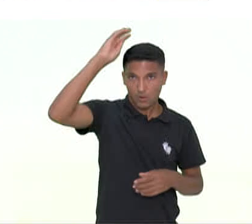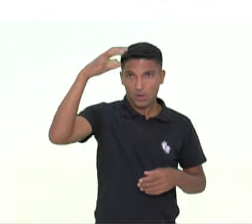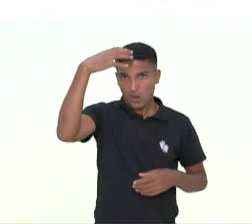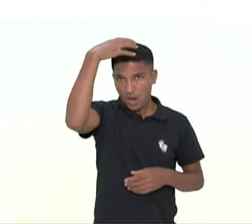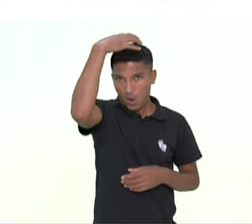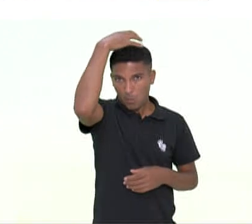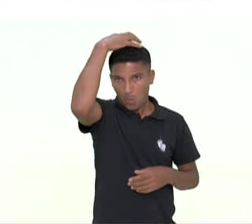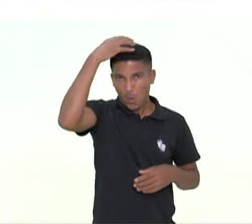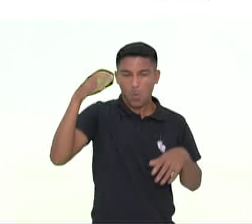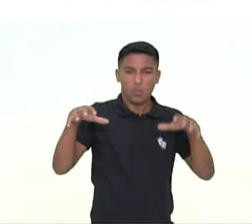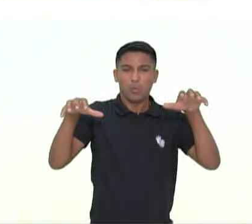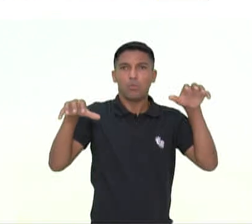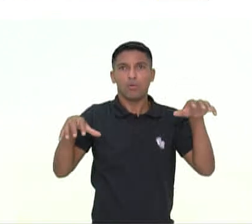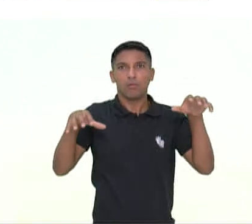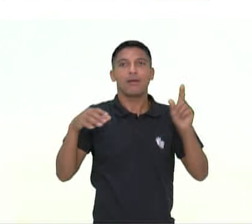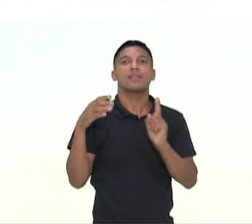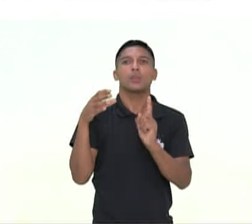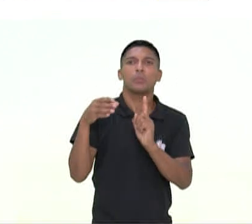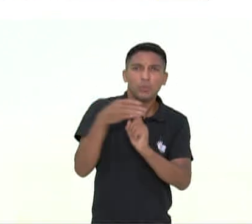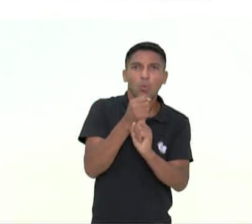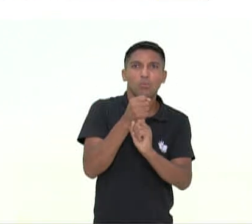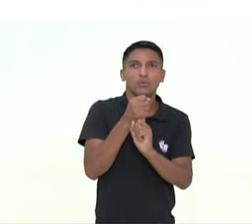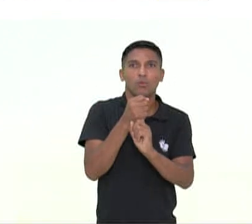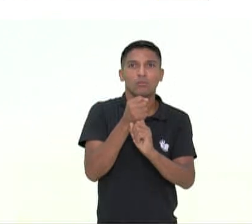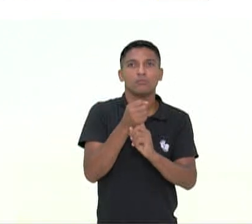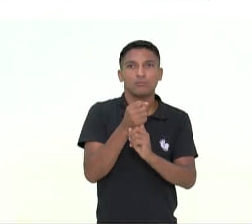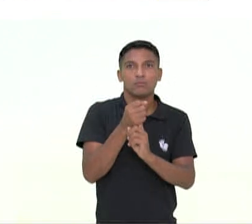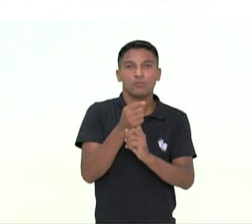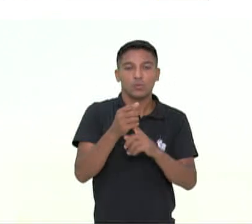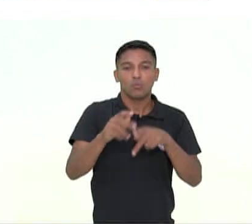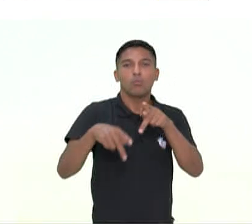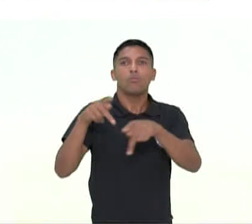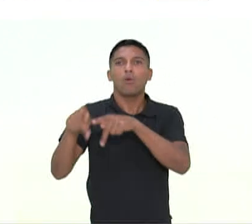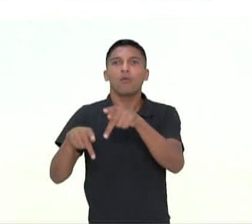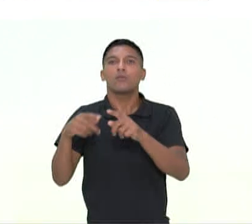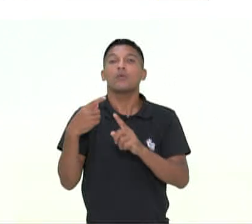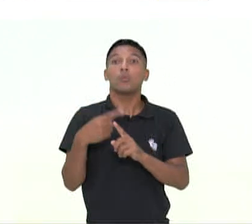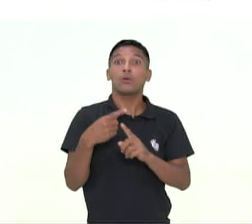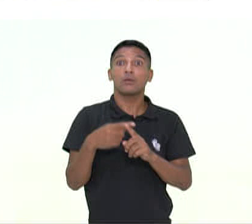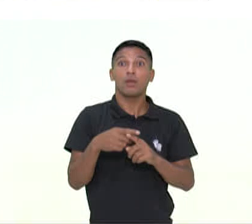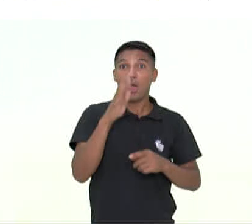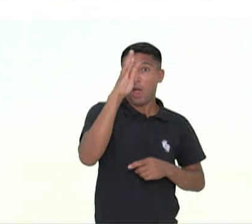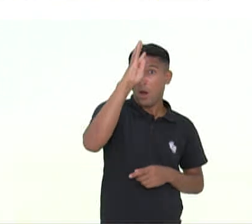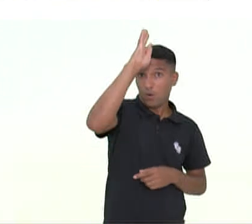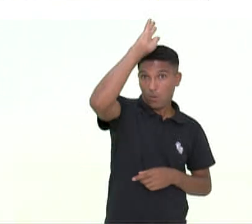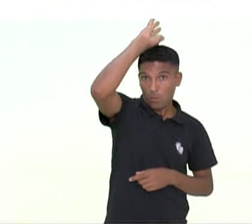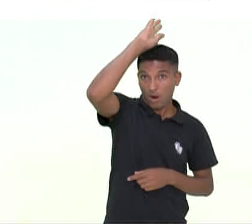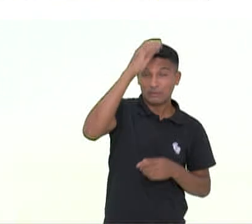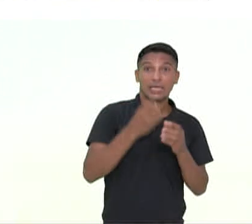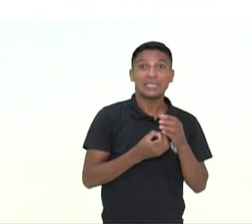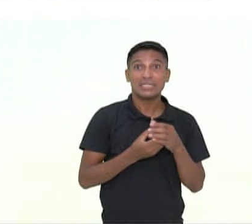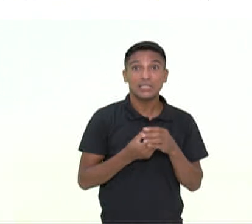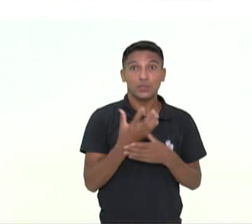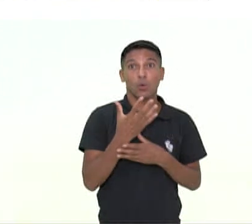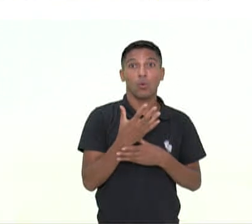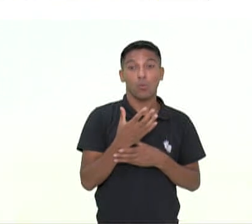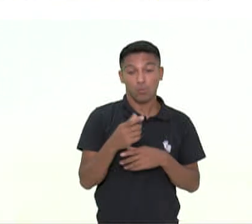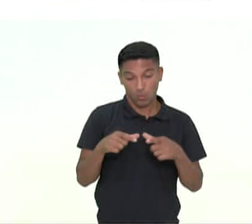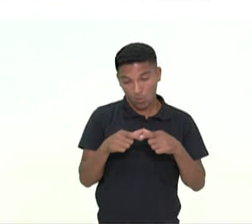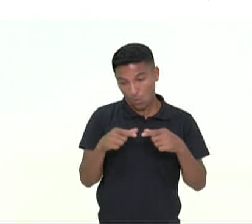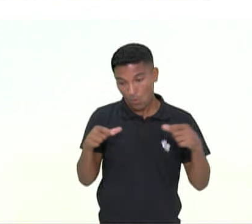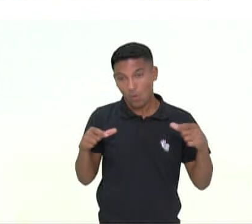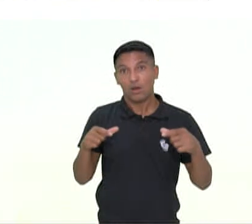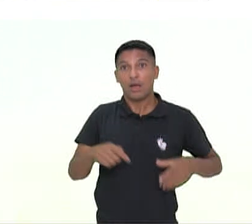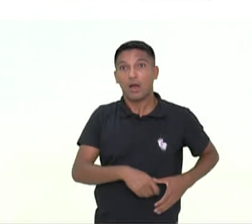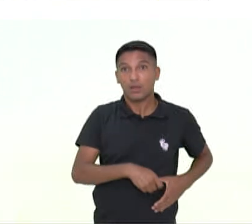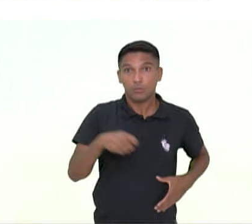populares na história da humanidade não somente por ser usada por centenas de milhares de soldados Romanos porque a